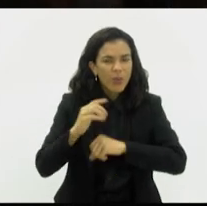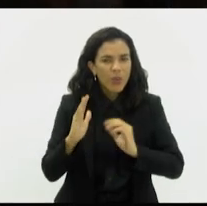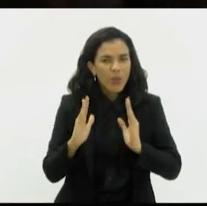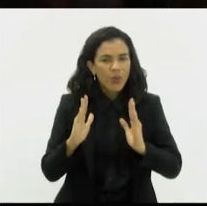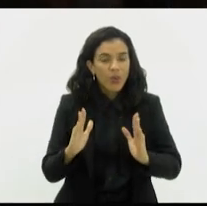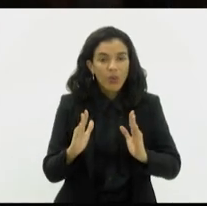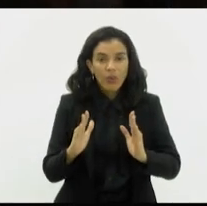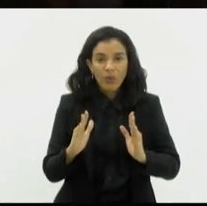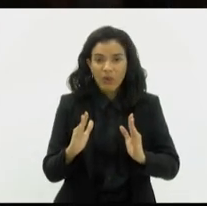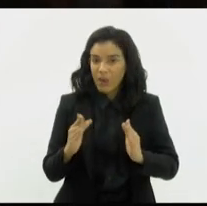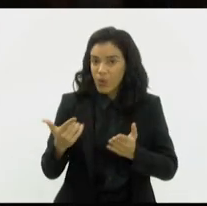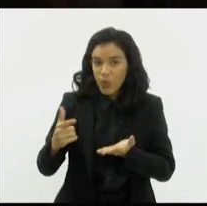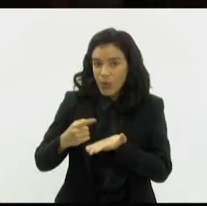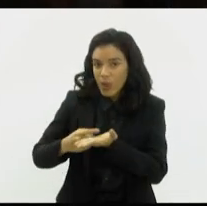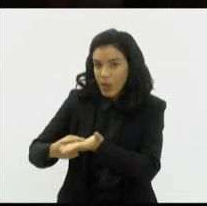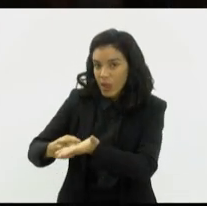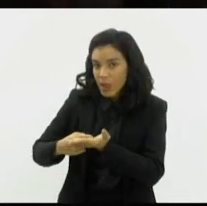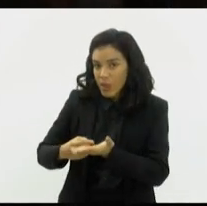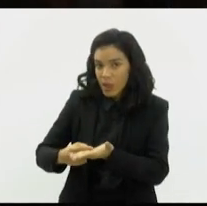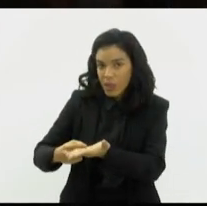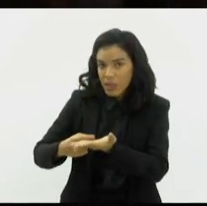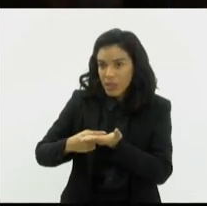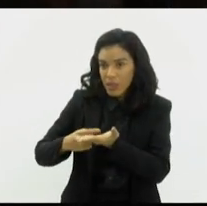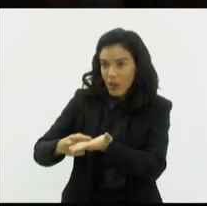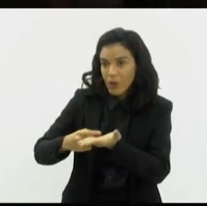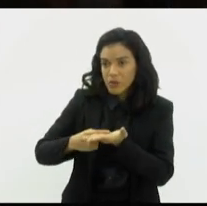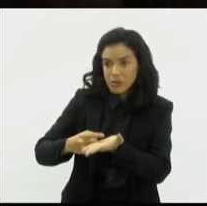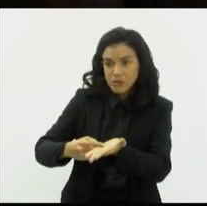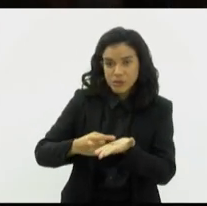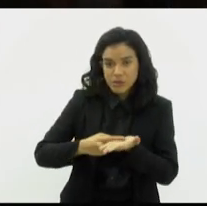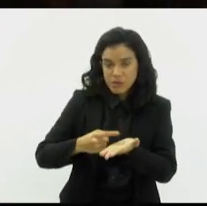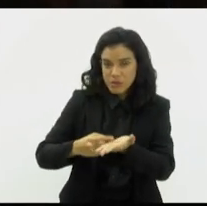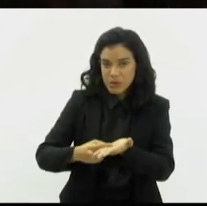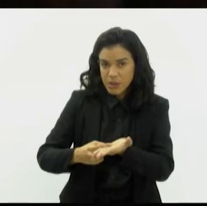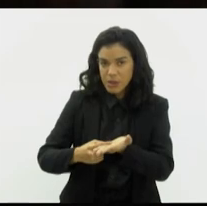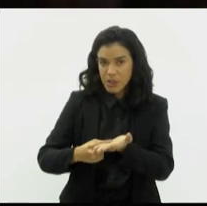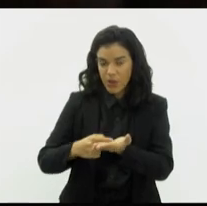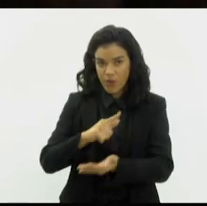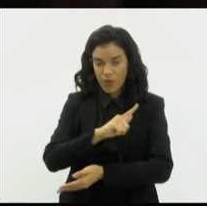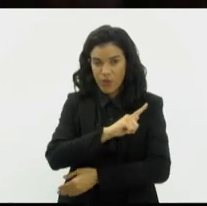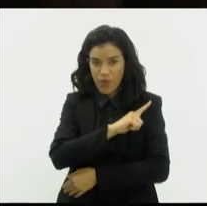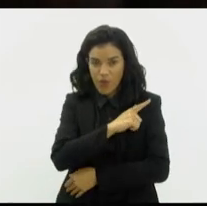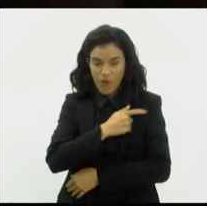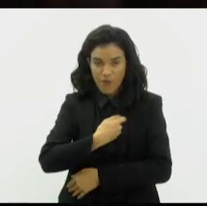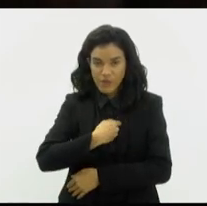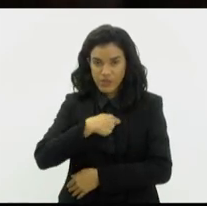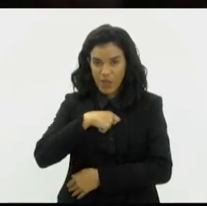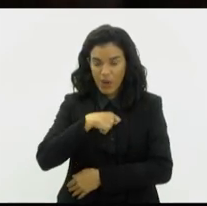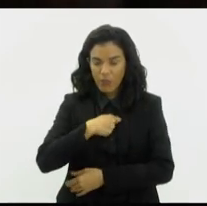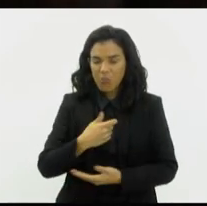E ninguém negocia. Ninguém negocia com os auditores fiscais.